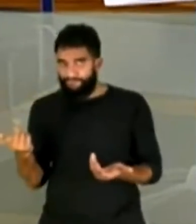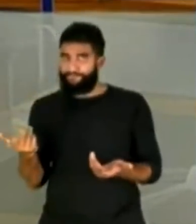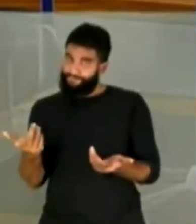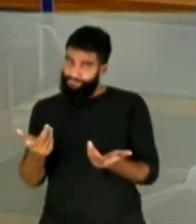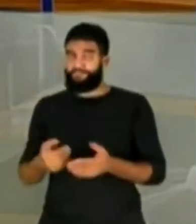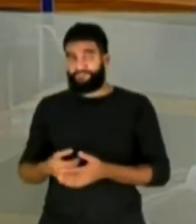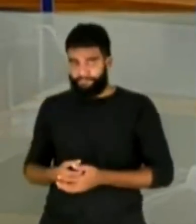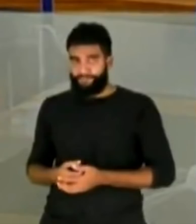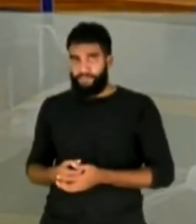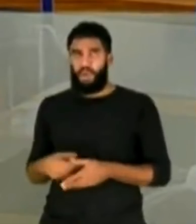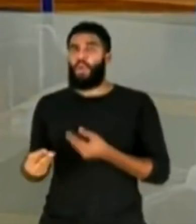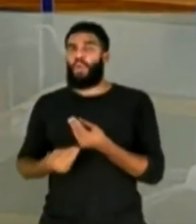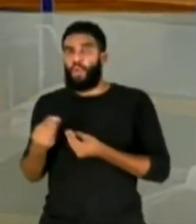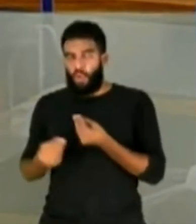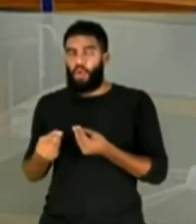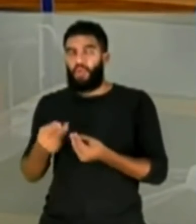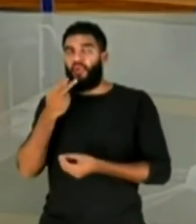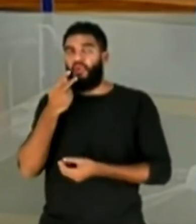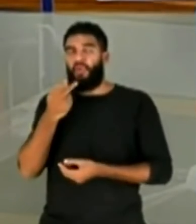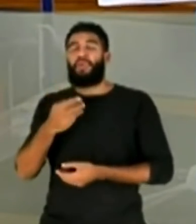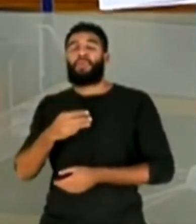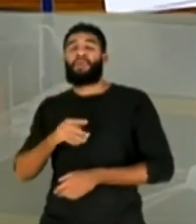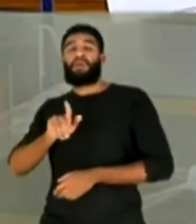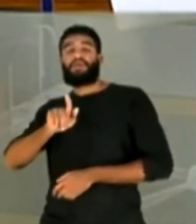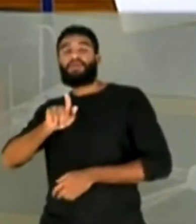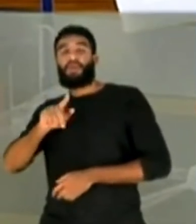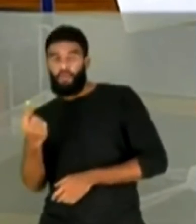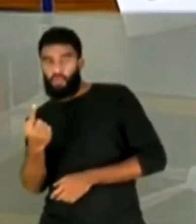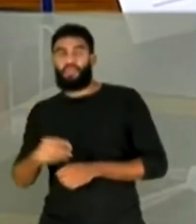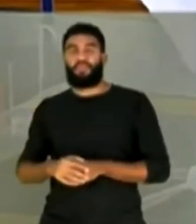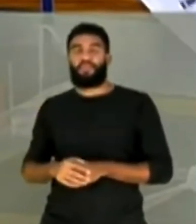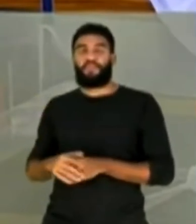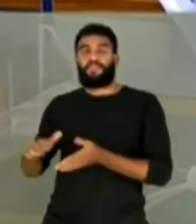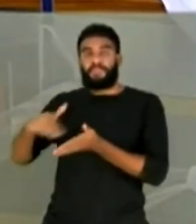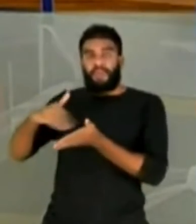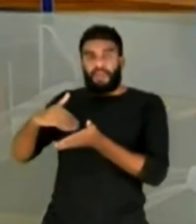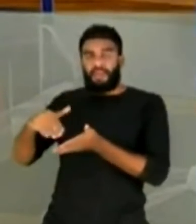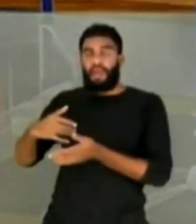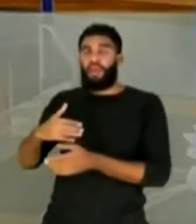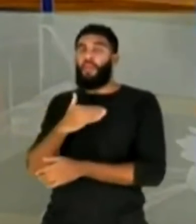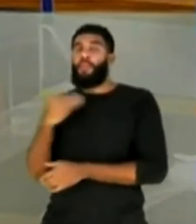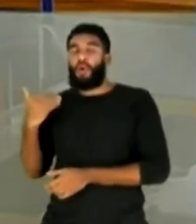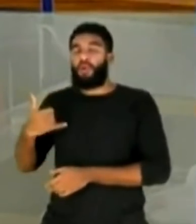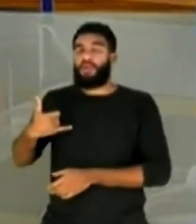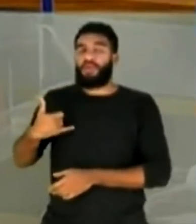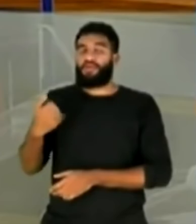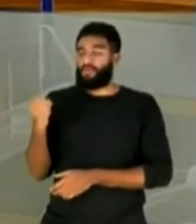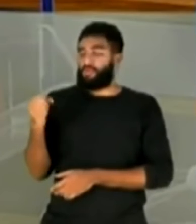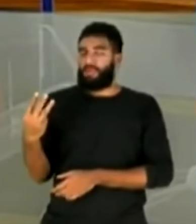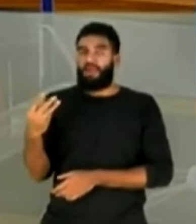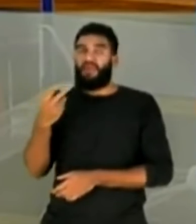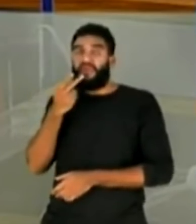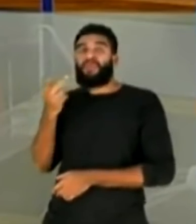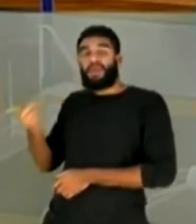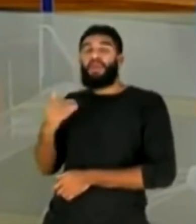se referindo ao G1. Secretário de Saúde de Lins morre de Covid-19 aos 83 anos, dizendo que ele